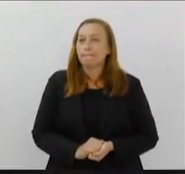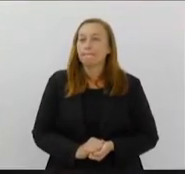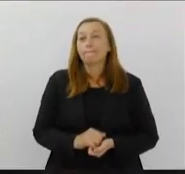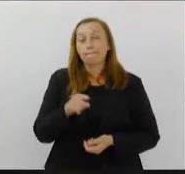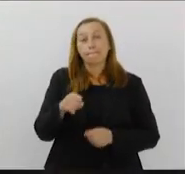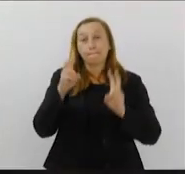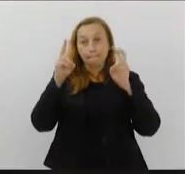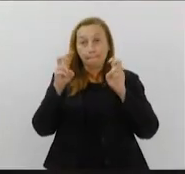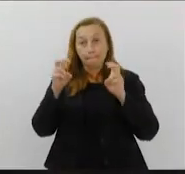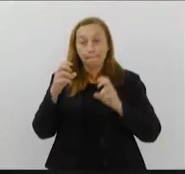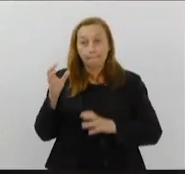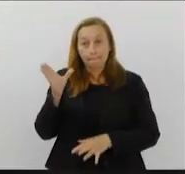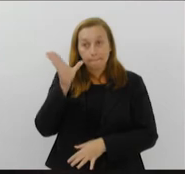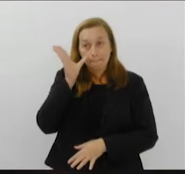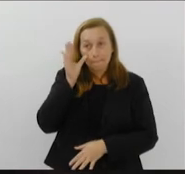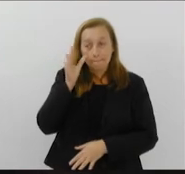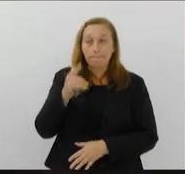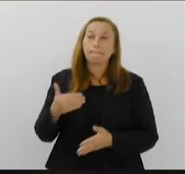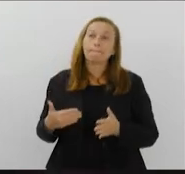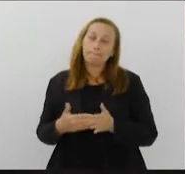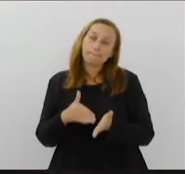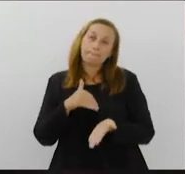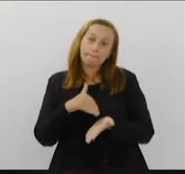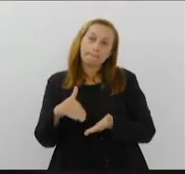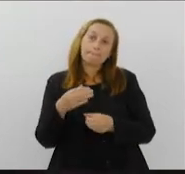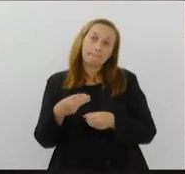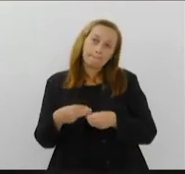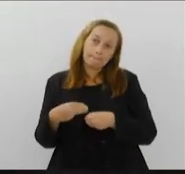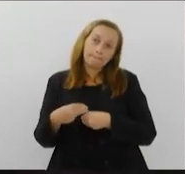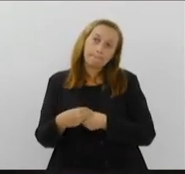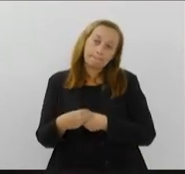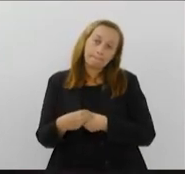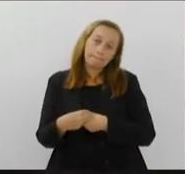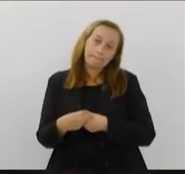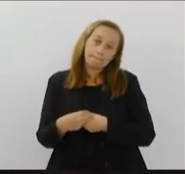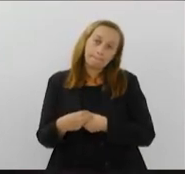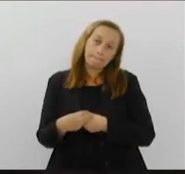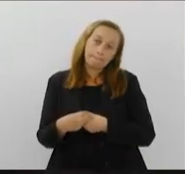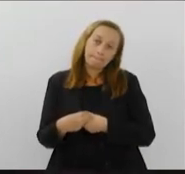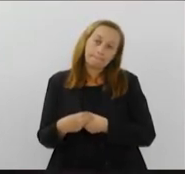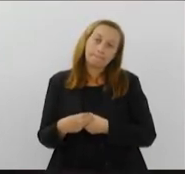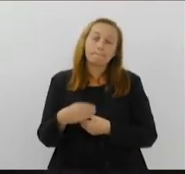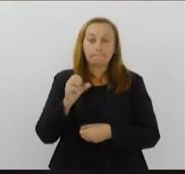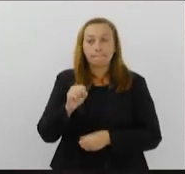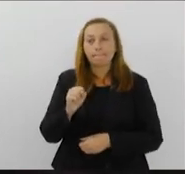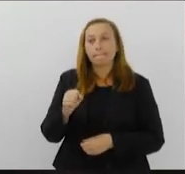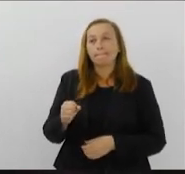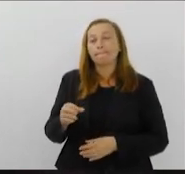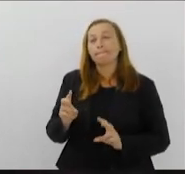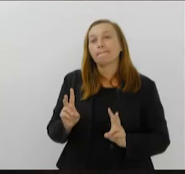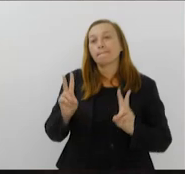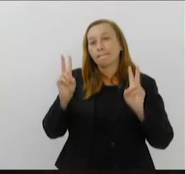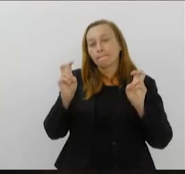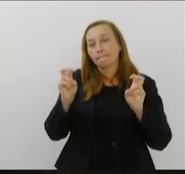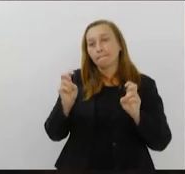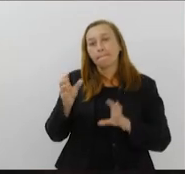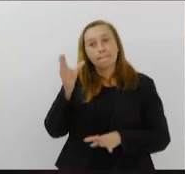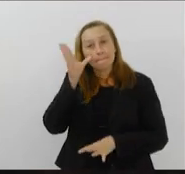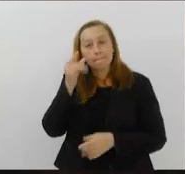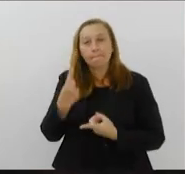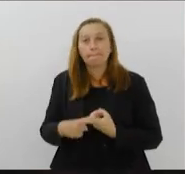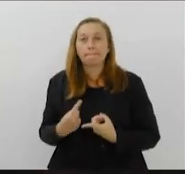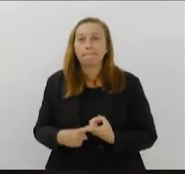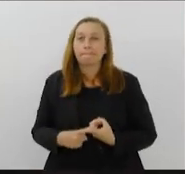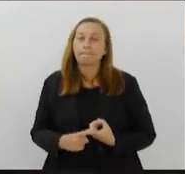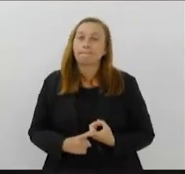um tema muito interessante. Até secretarias municipais, quiçá. Sim, isso é um ponto muito interessante,